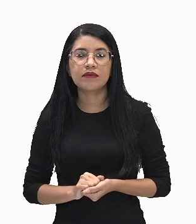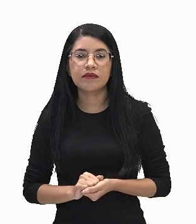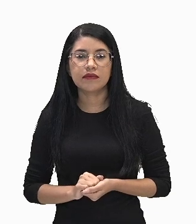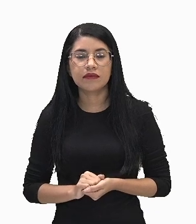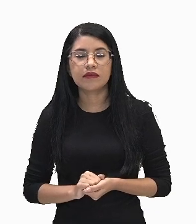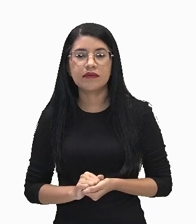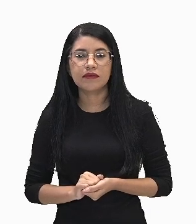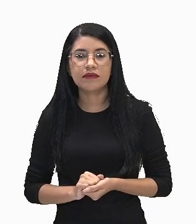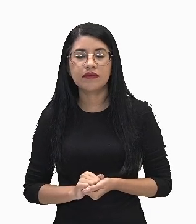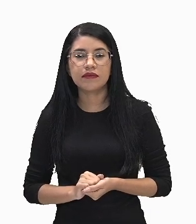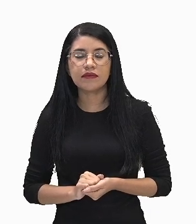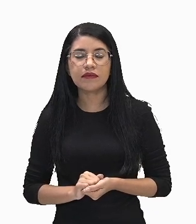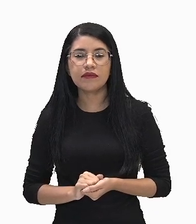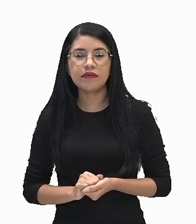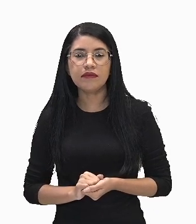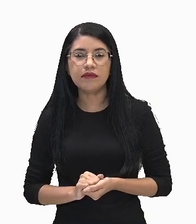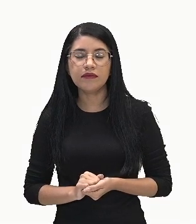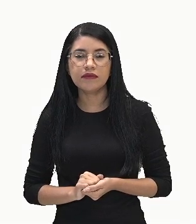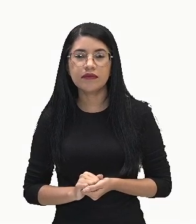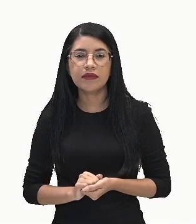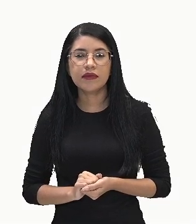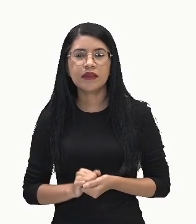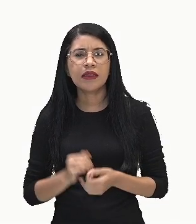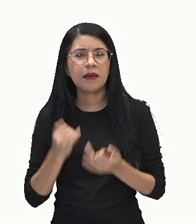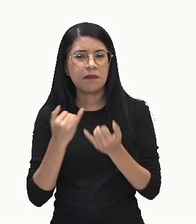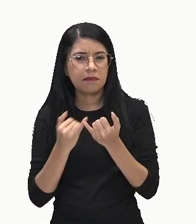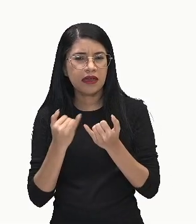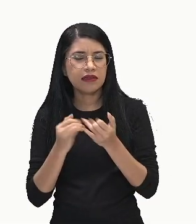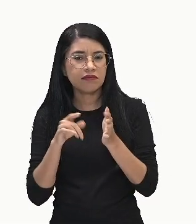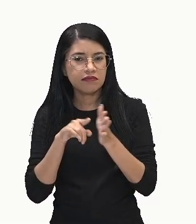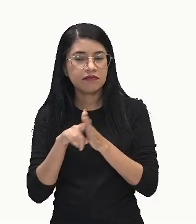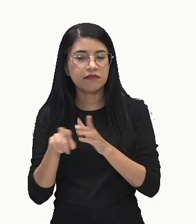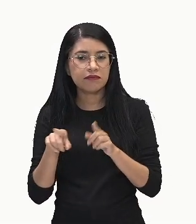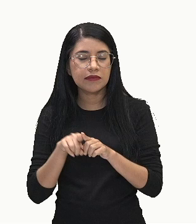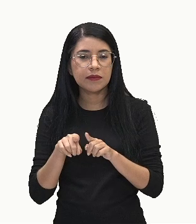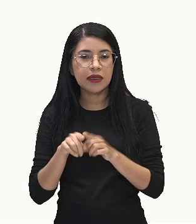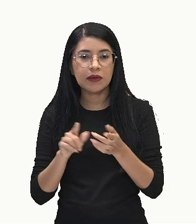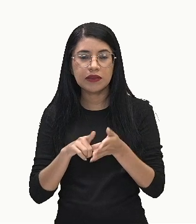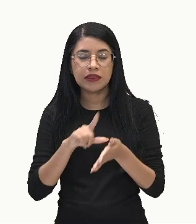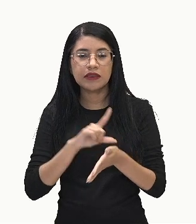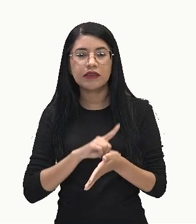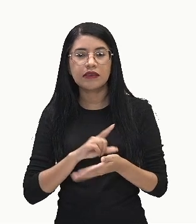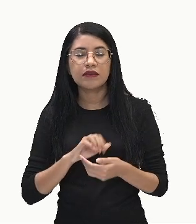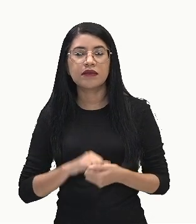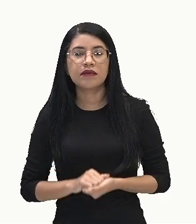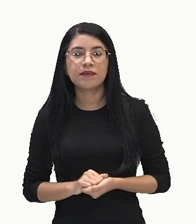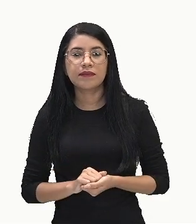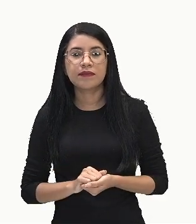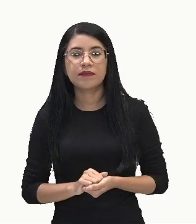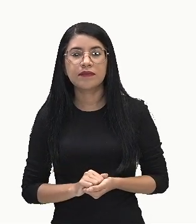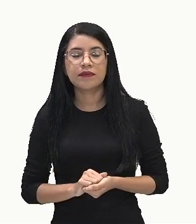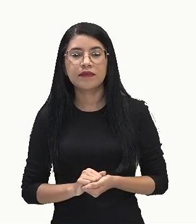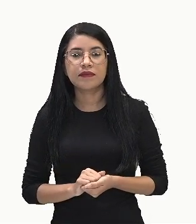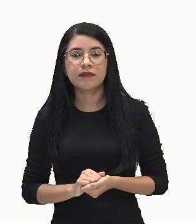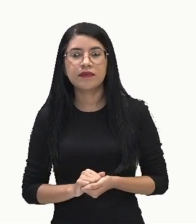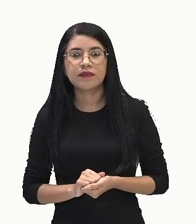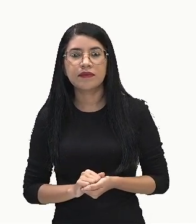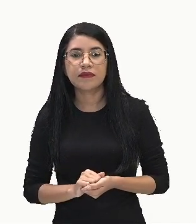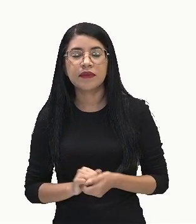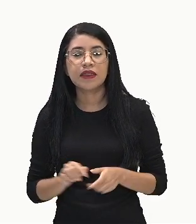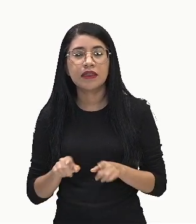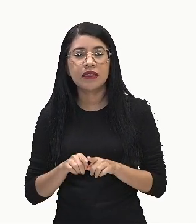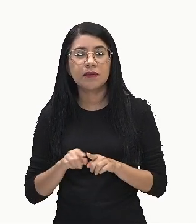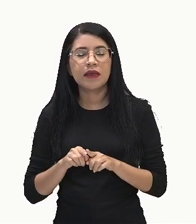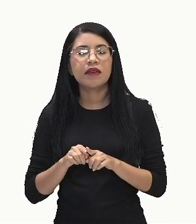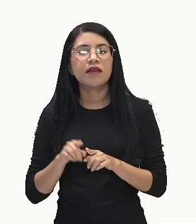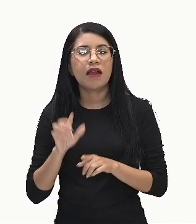Terceira questão. Uma questão bem parecida também, tá? Também da Universidade Federal, mas essa aqui é